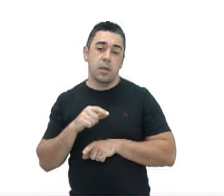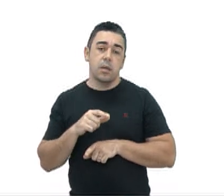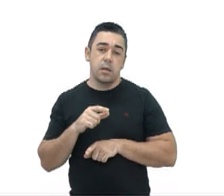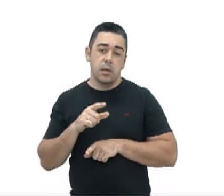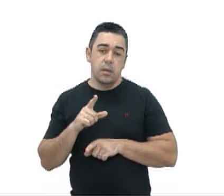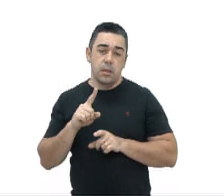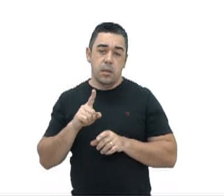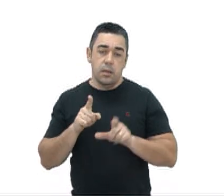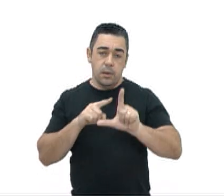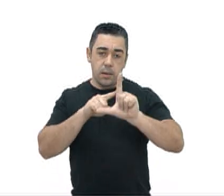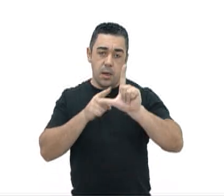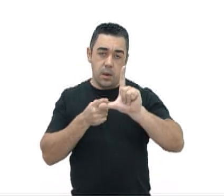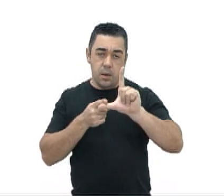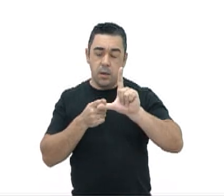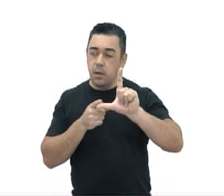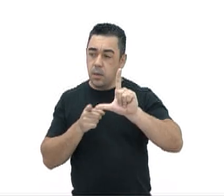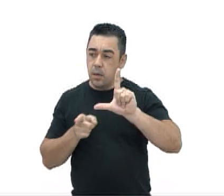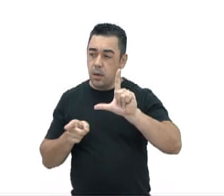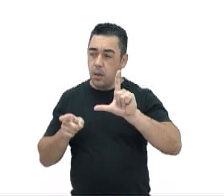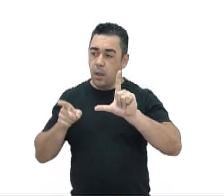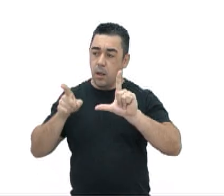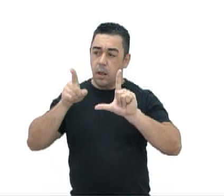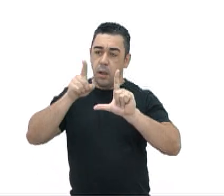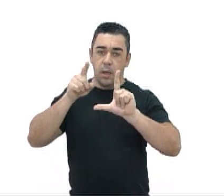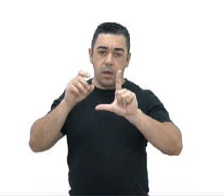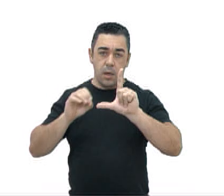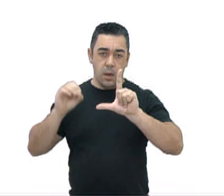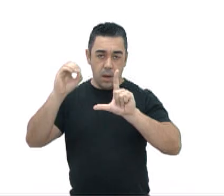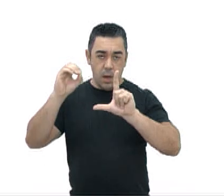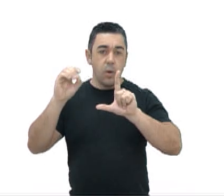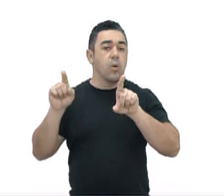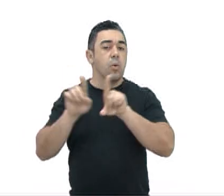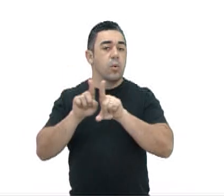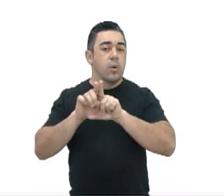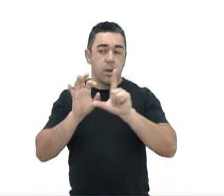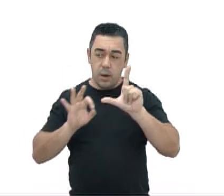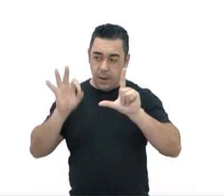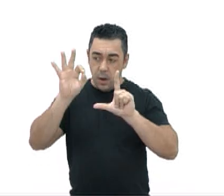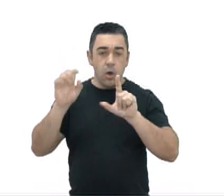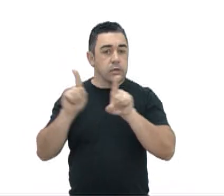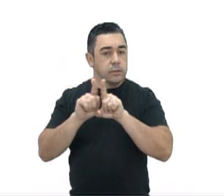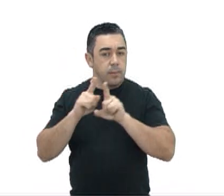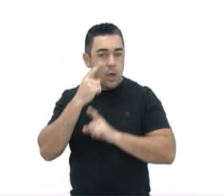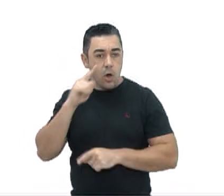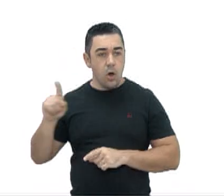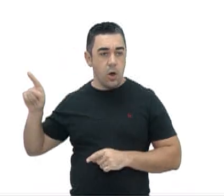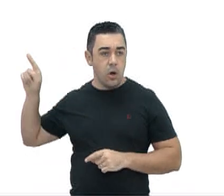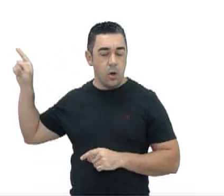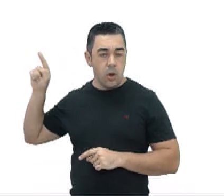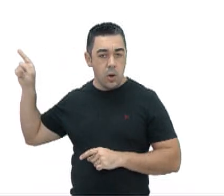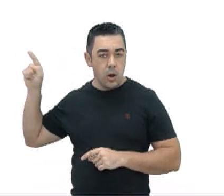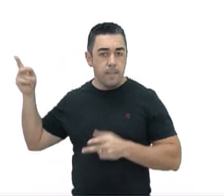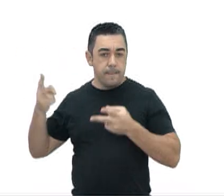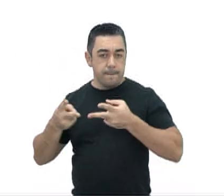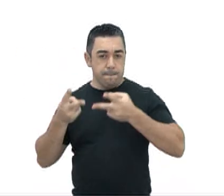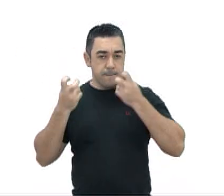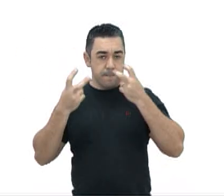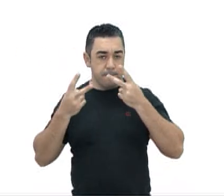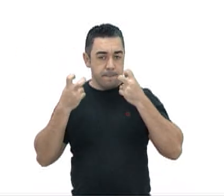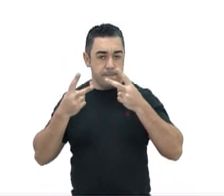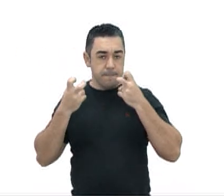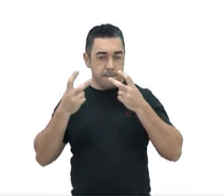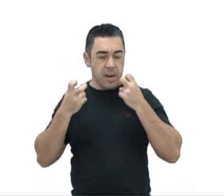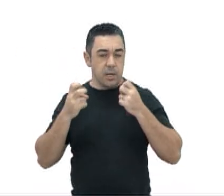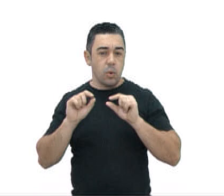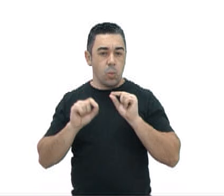por meio de graus. Também são feitas contagens utilizando graus. Olha na figura com bastante atenção, ó, que